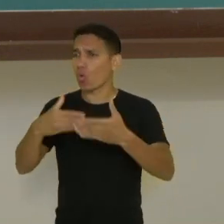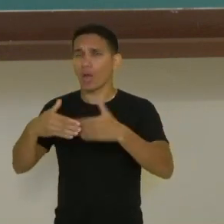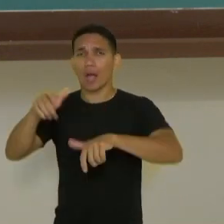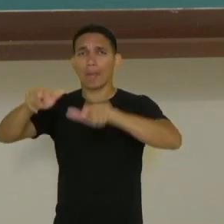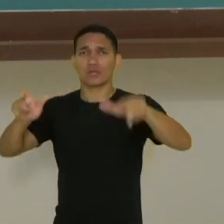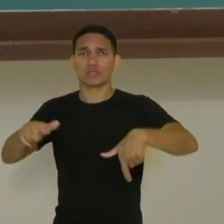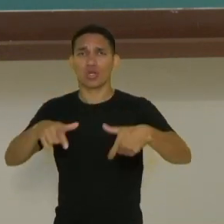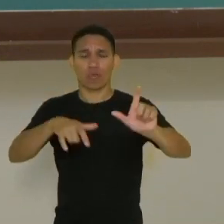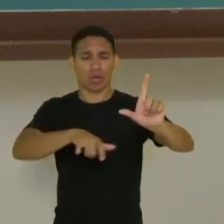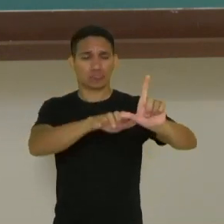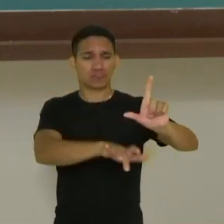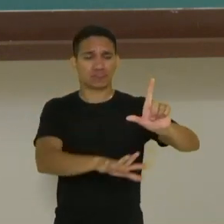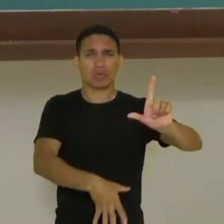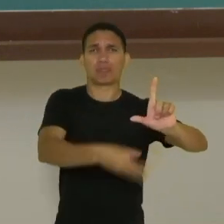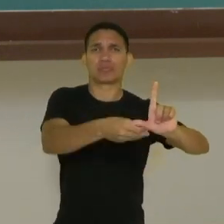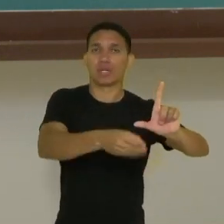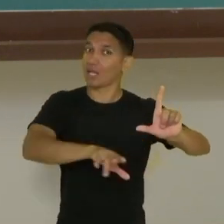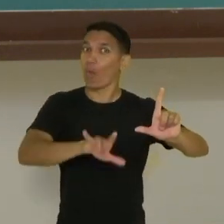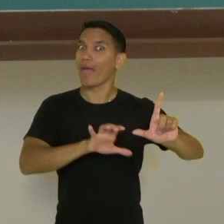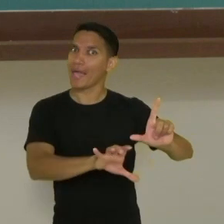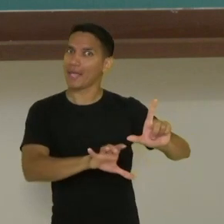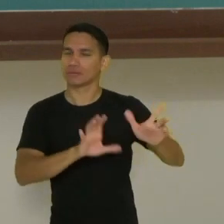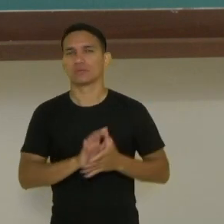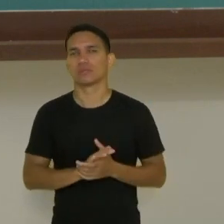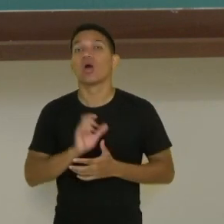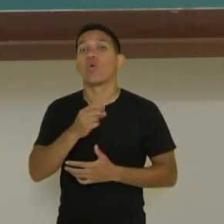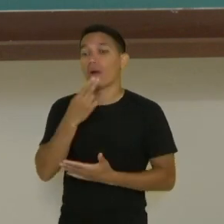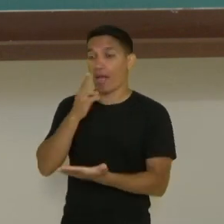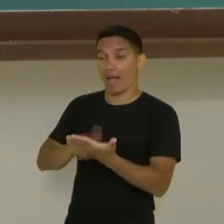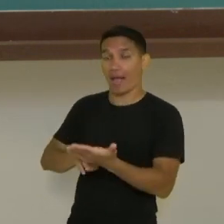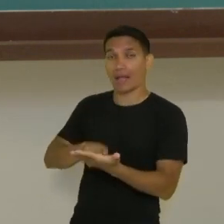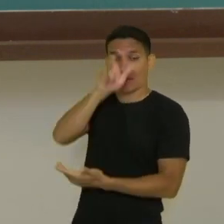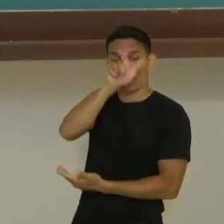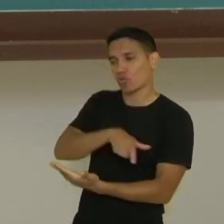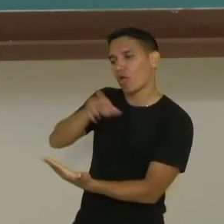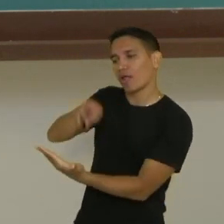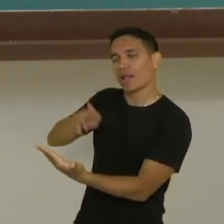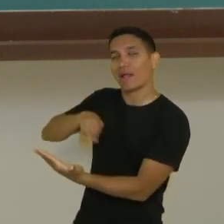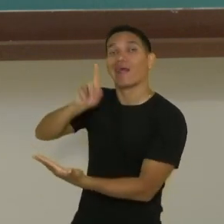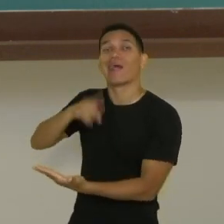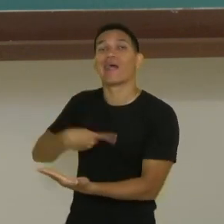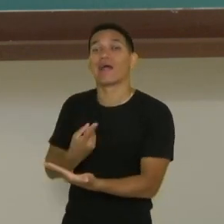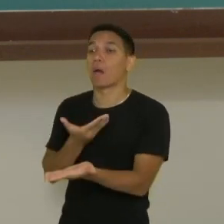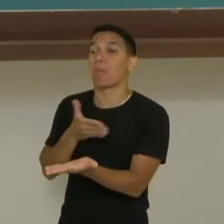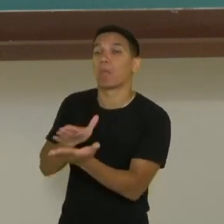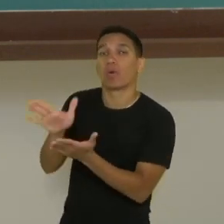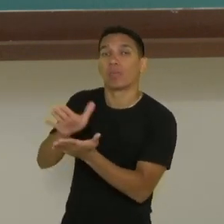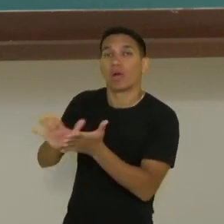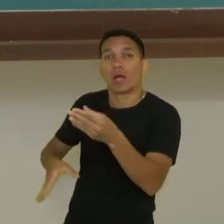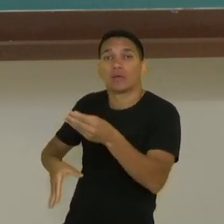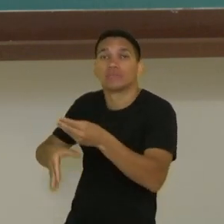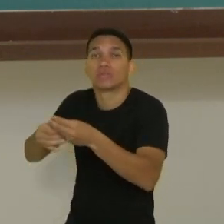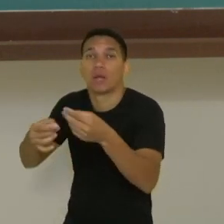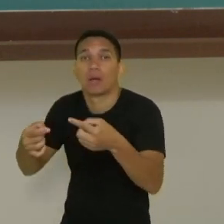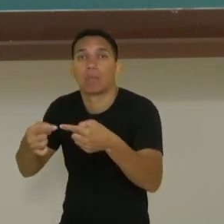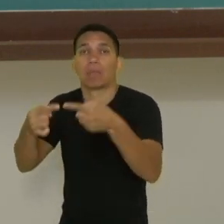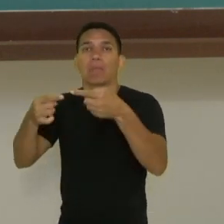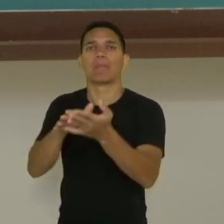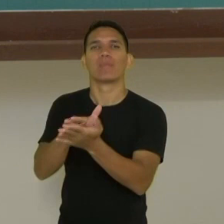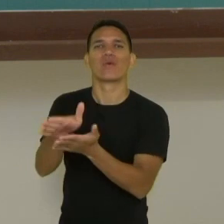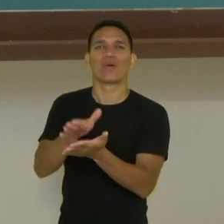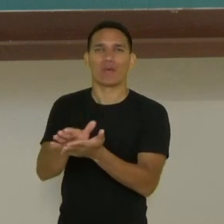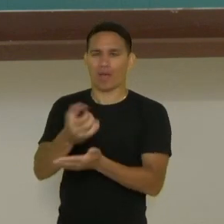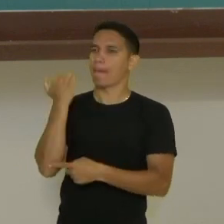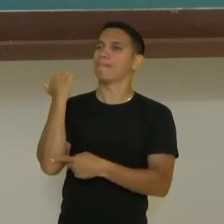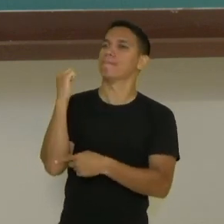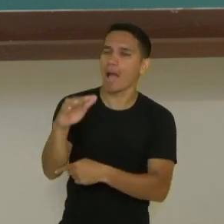escrever. Não é essa seção. A carta do leitor é uma seção em que são publicadas cartas dos leitores. Então você envia para o jornal,